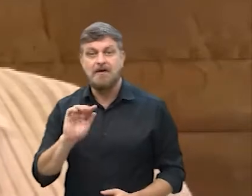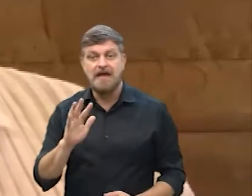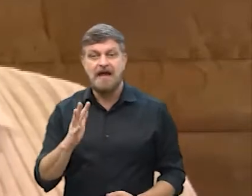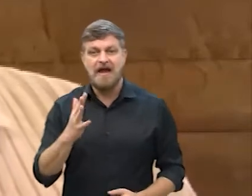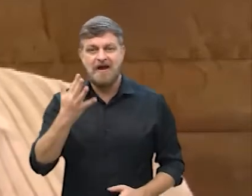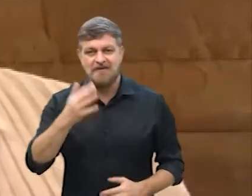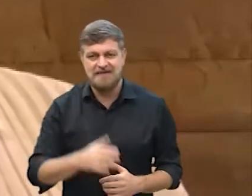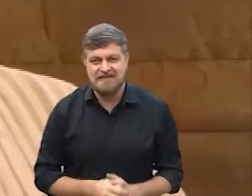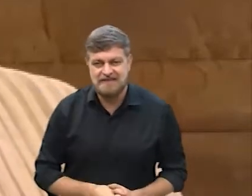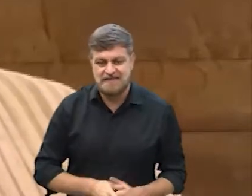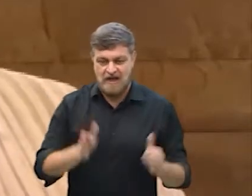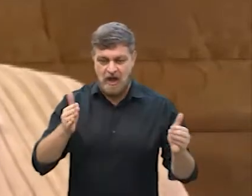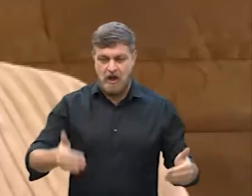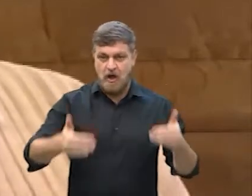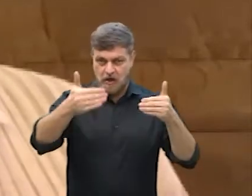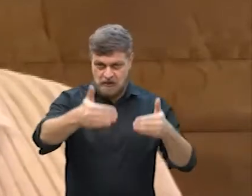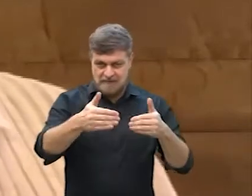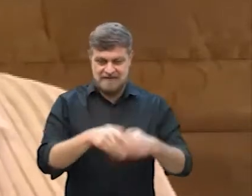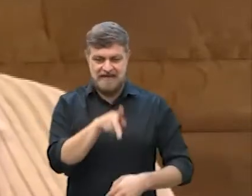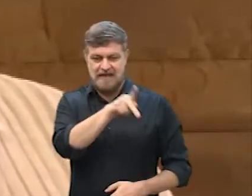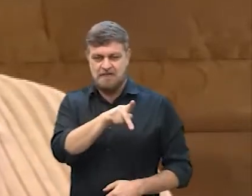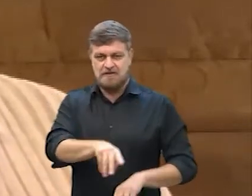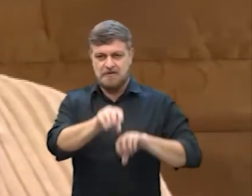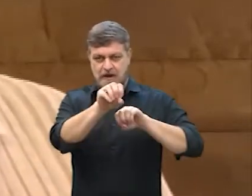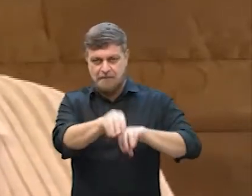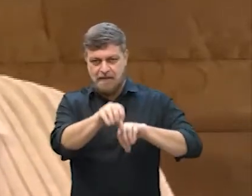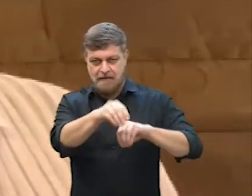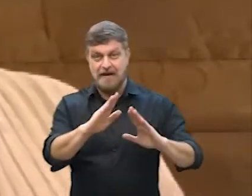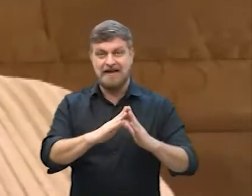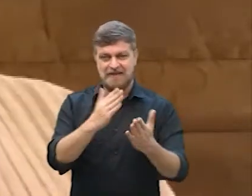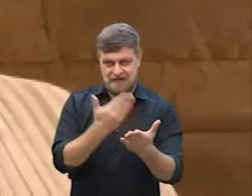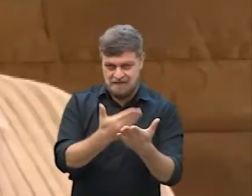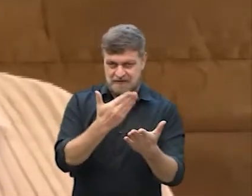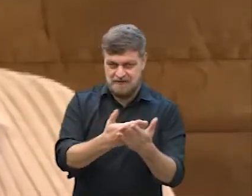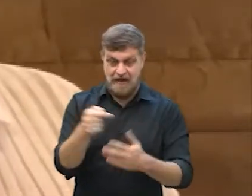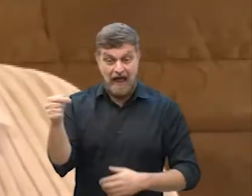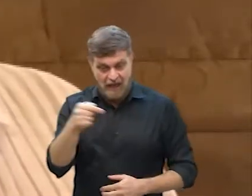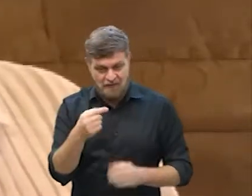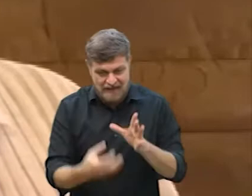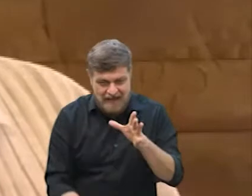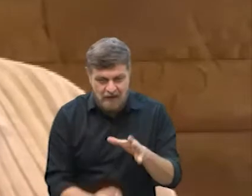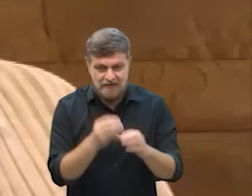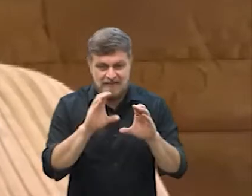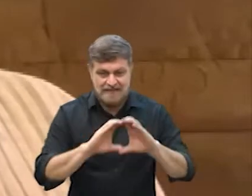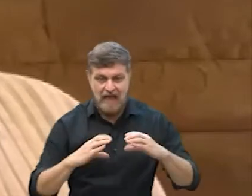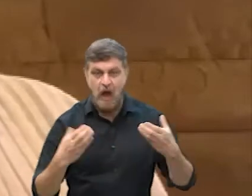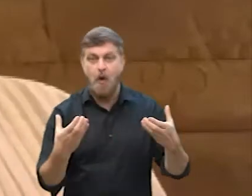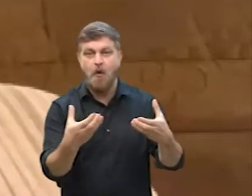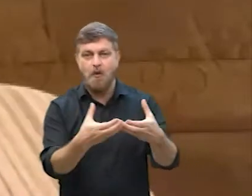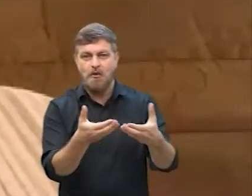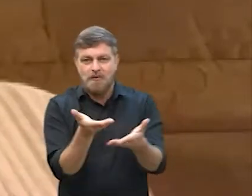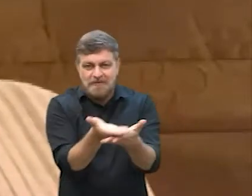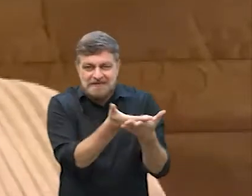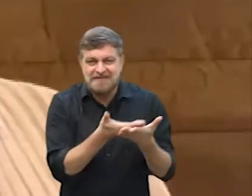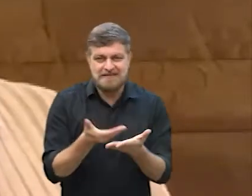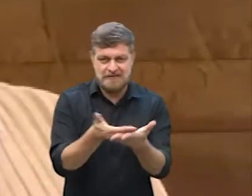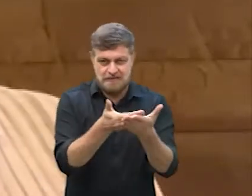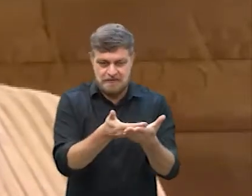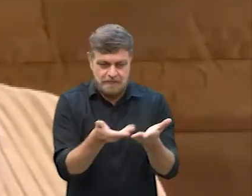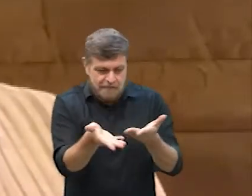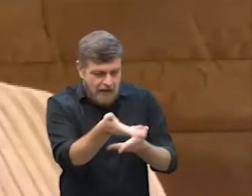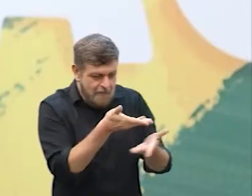acontece em uma sala de aula ou dentro de uma escola, ou dentro de um grupo de estudos. Esse é o